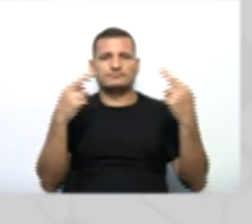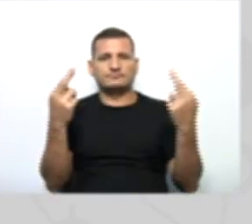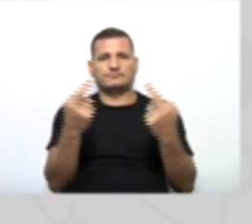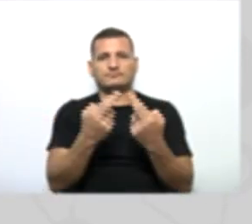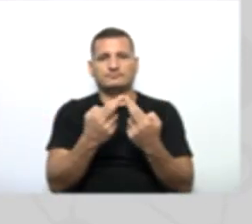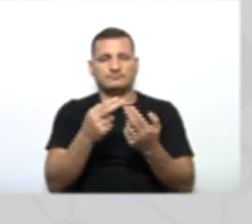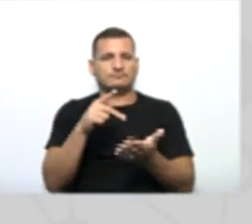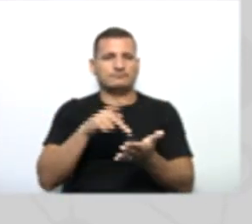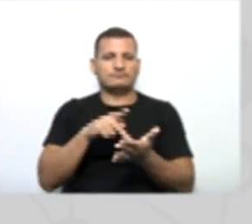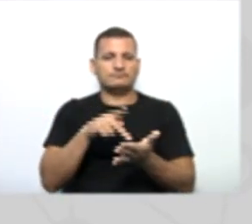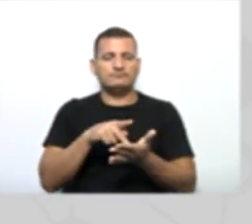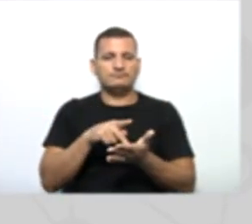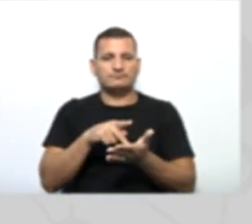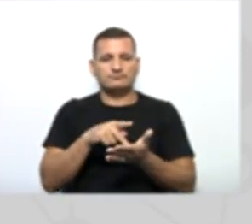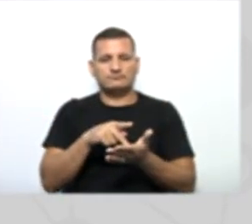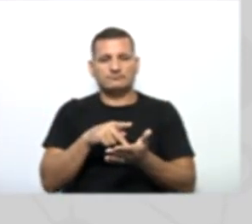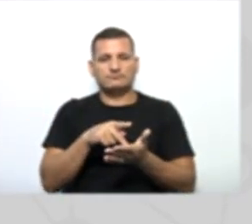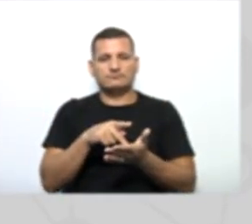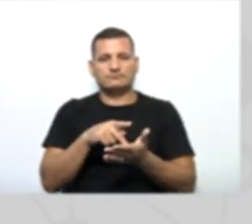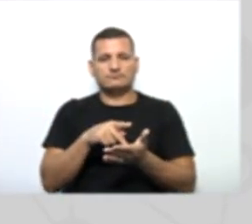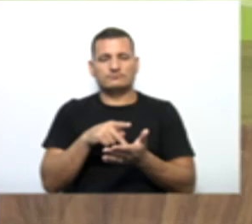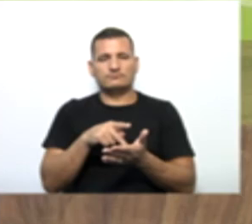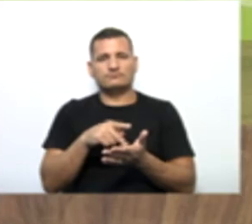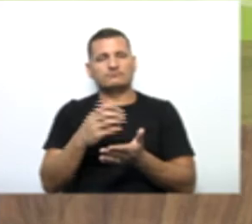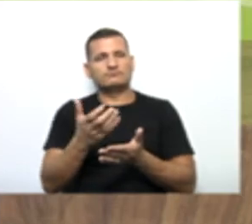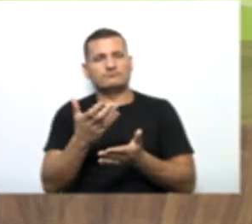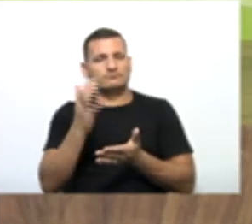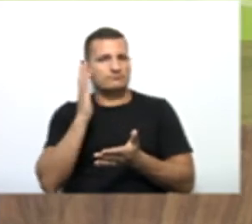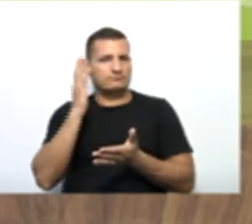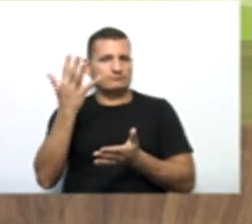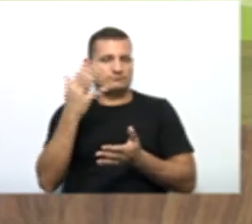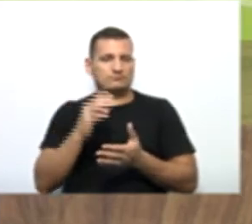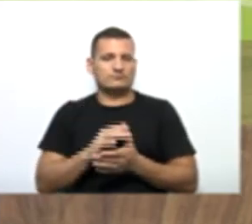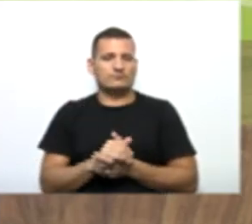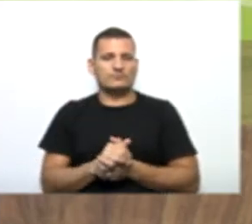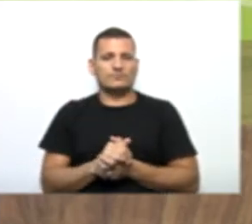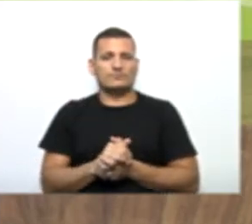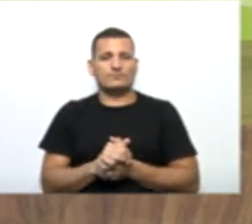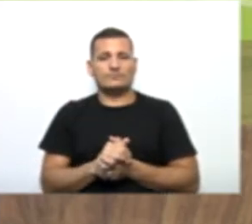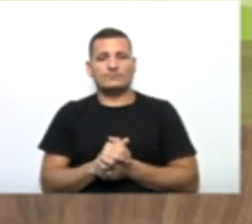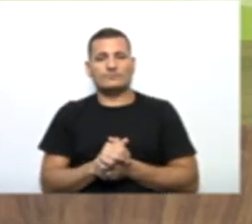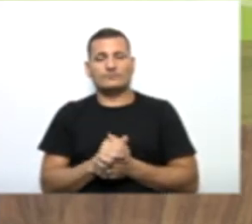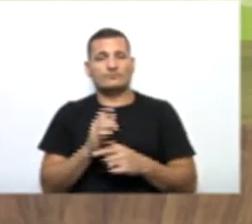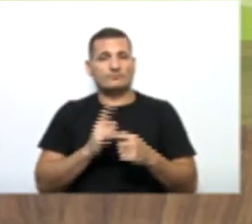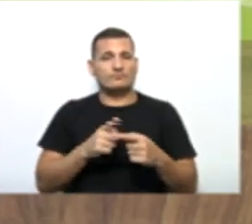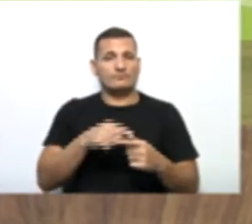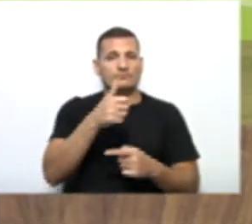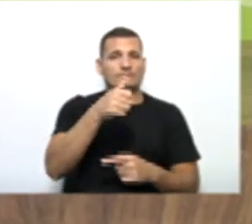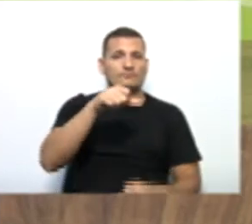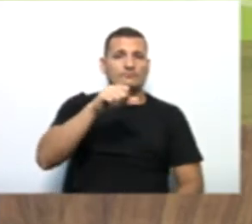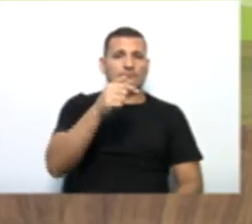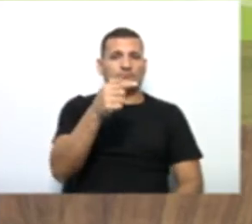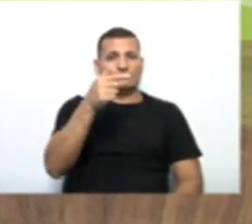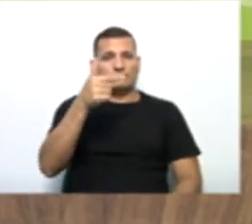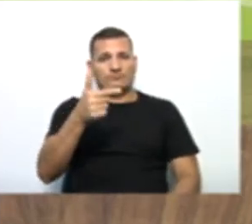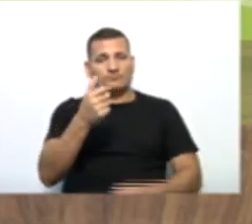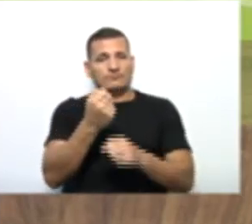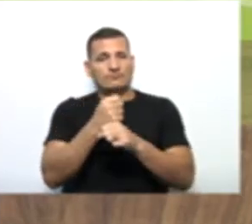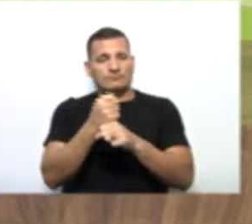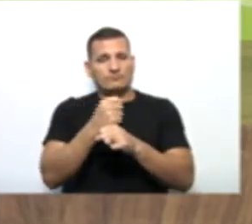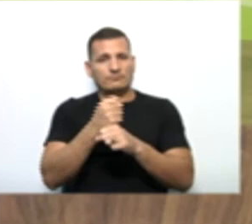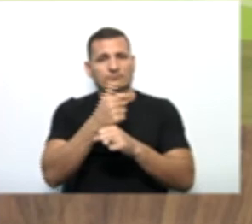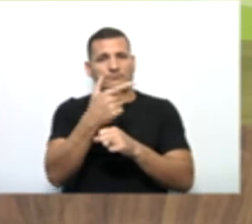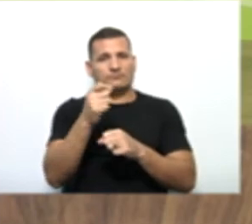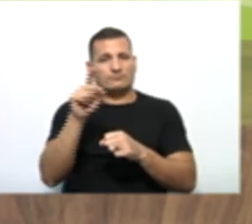realmente buscaram aí uma solução, porque passaram a perceber que depois da que aconteceu em 72, 20 anos depois, o